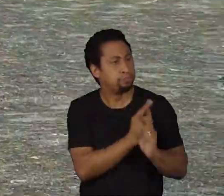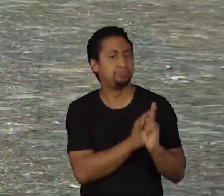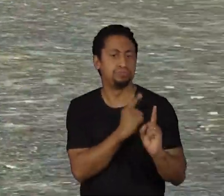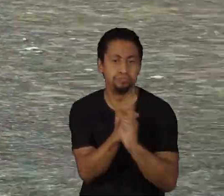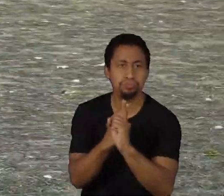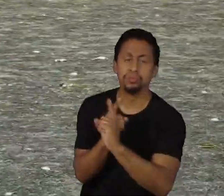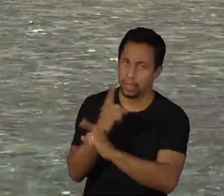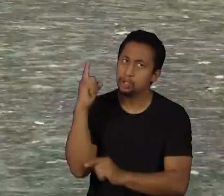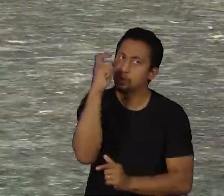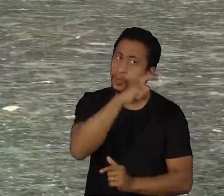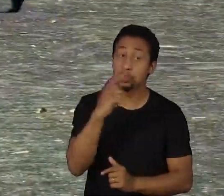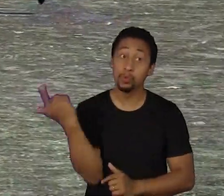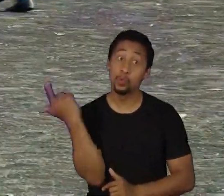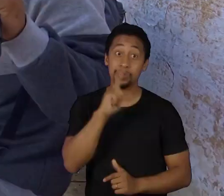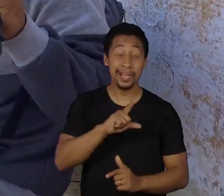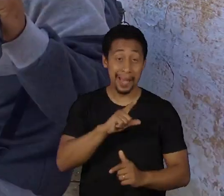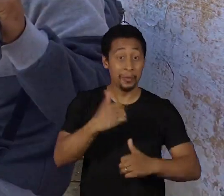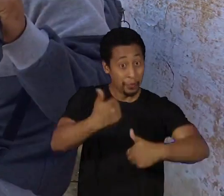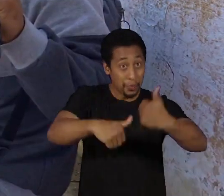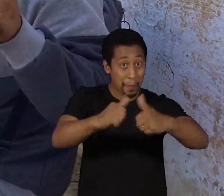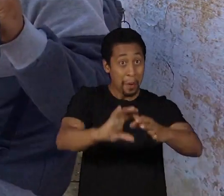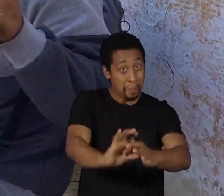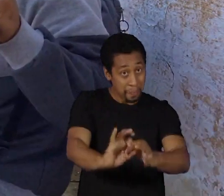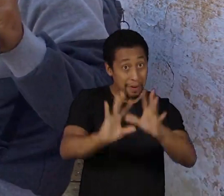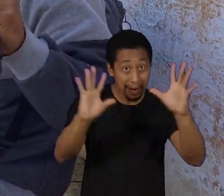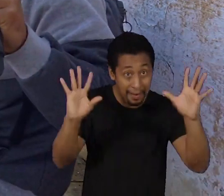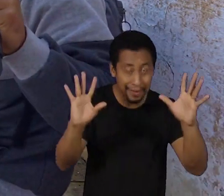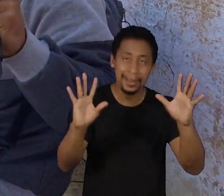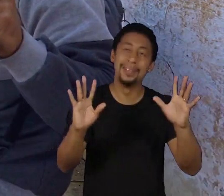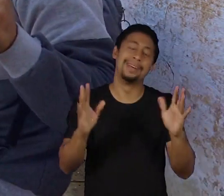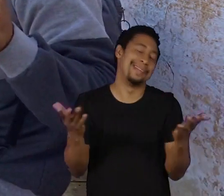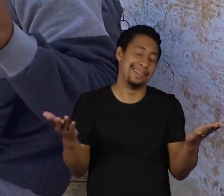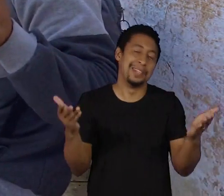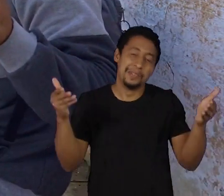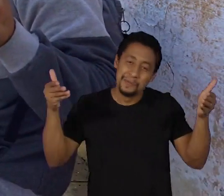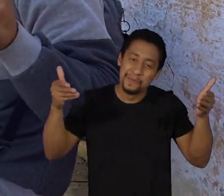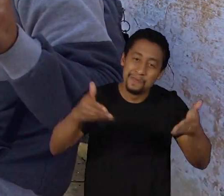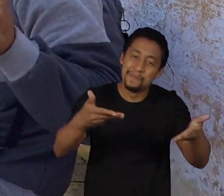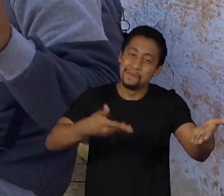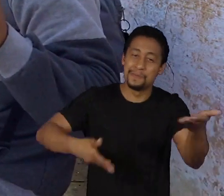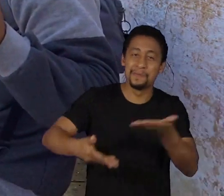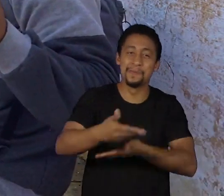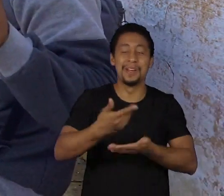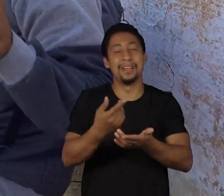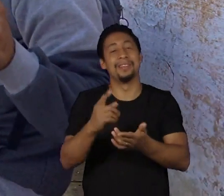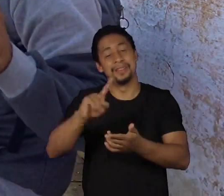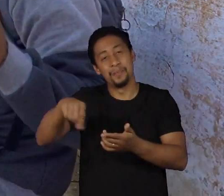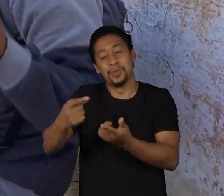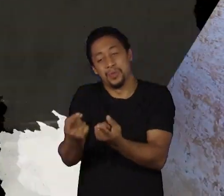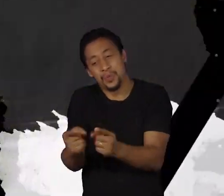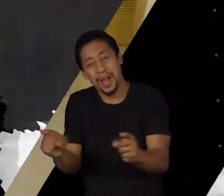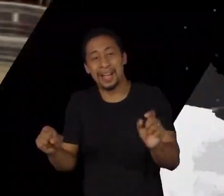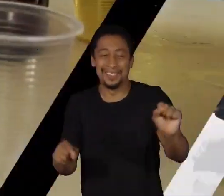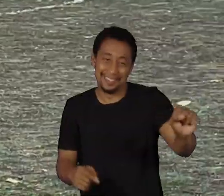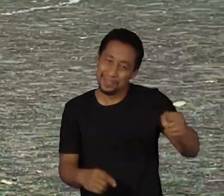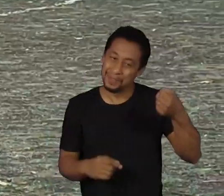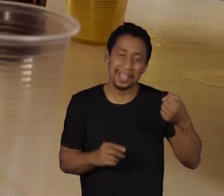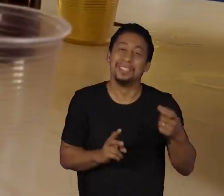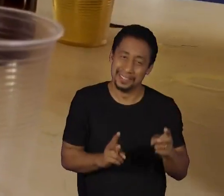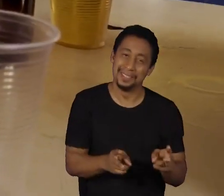rola assim um futebol à solta, assim, né? A gente sempre procura dar uma confraternizada, queimar um churrasquinho, uma brejinha, né?